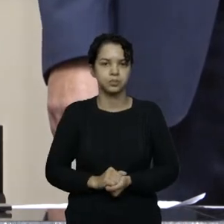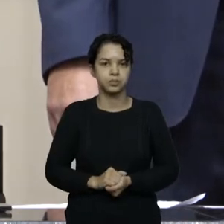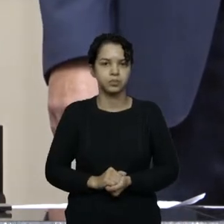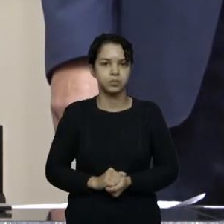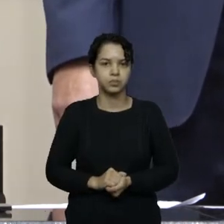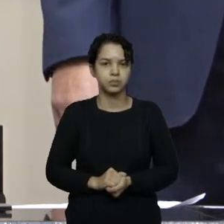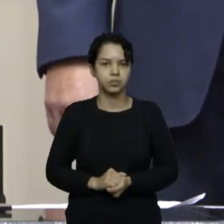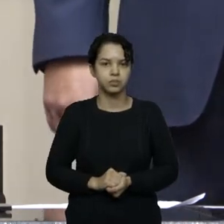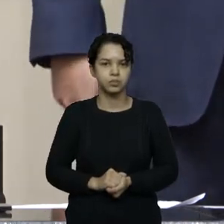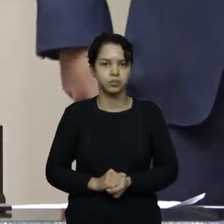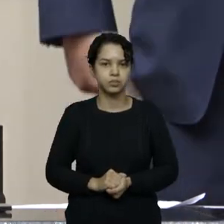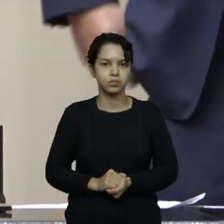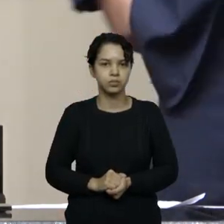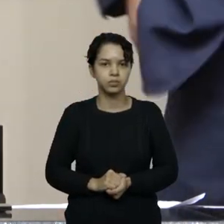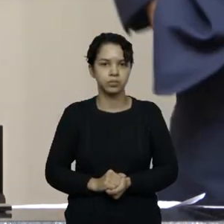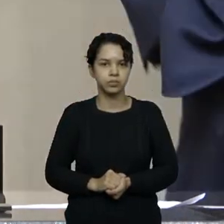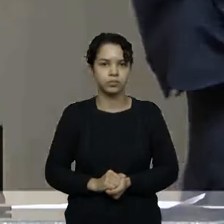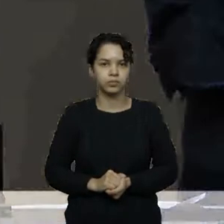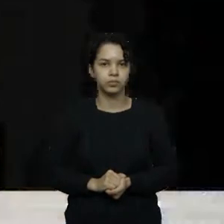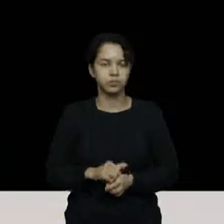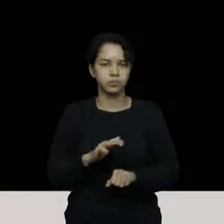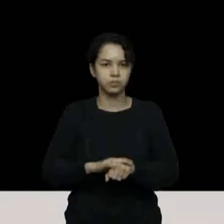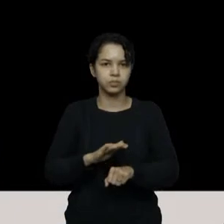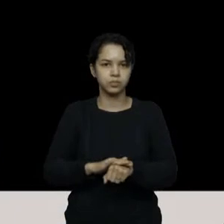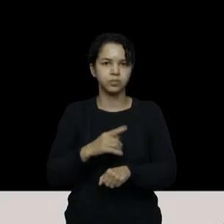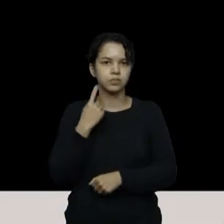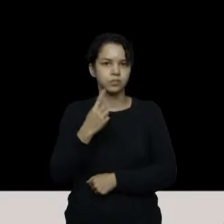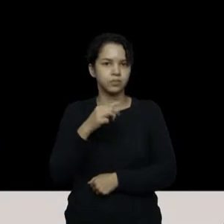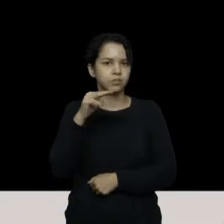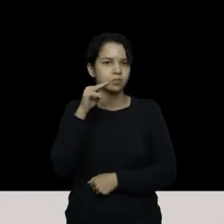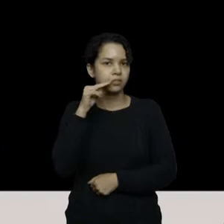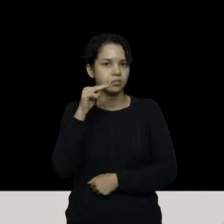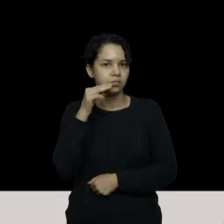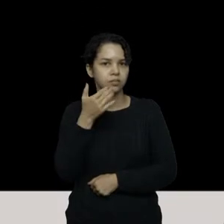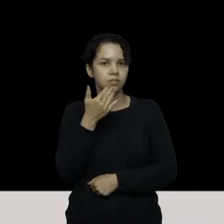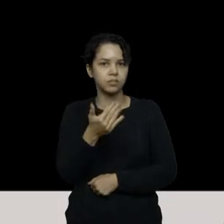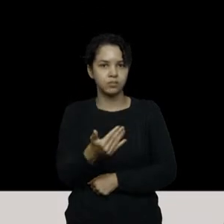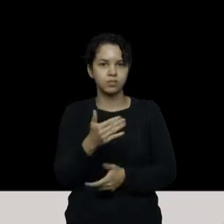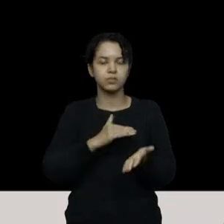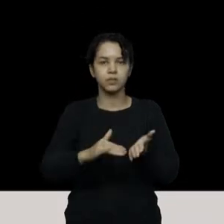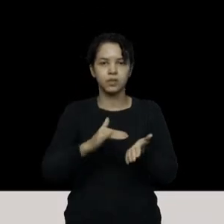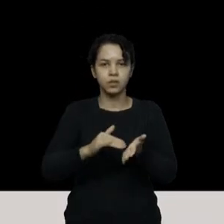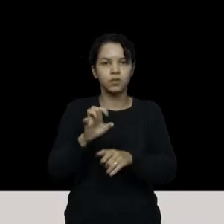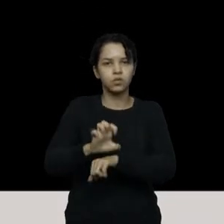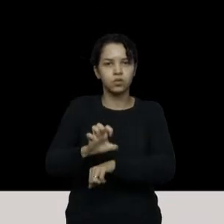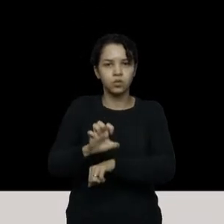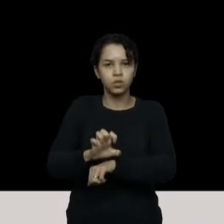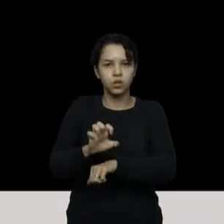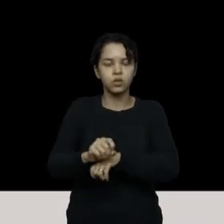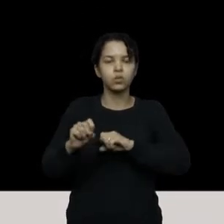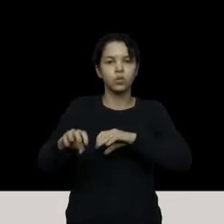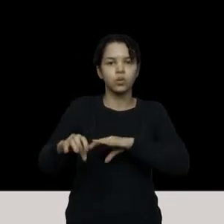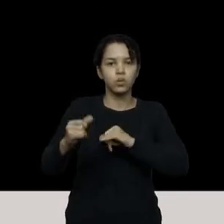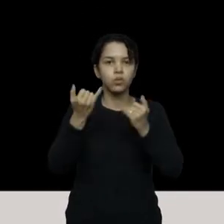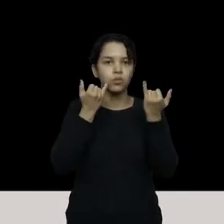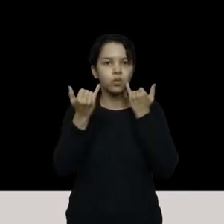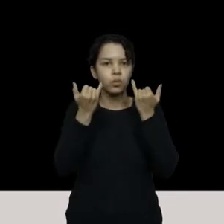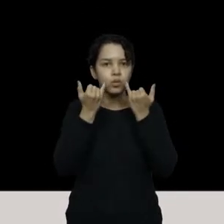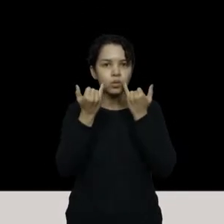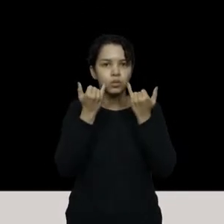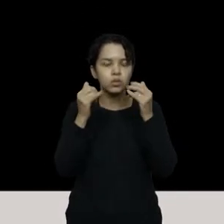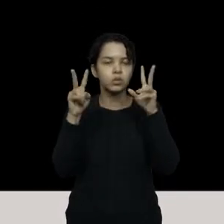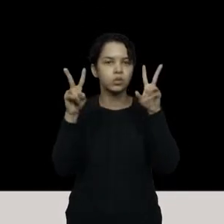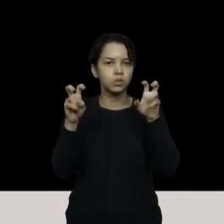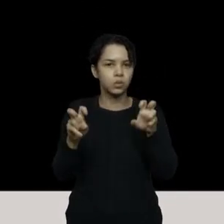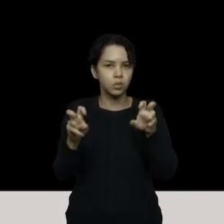E aí o autor Deputado da Marlene Freire solicitando ao secretário de Estado da Educação e informação acerca do